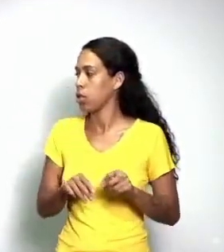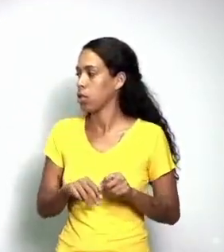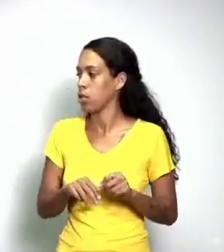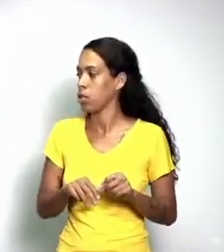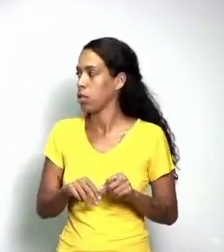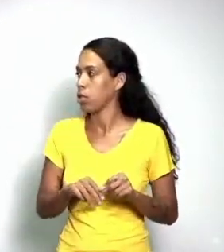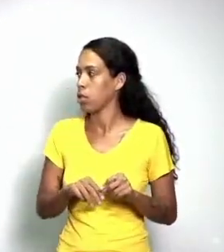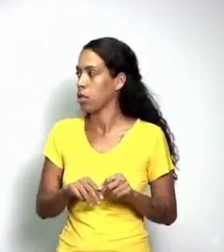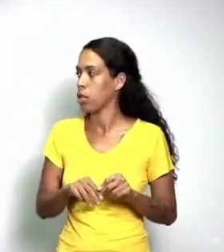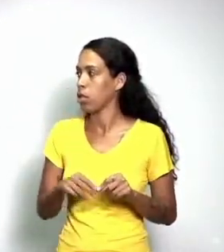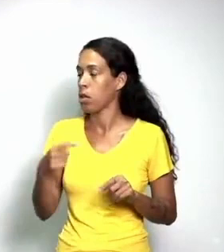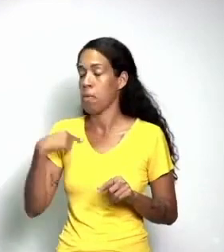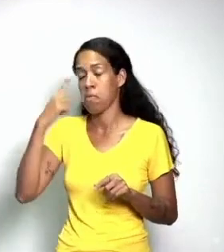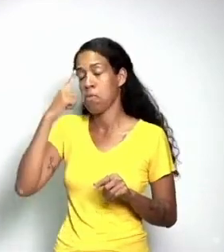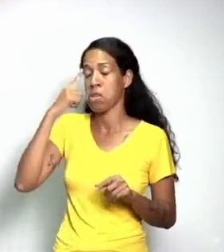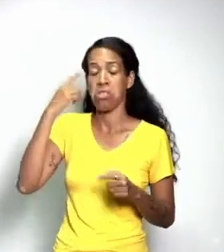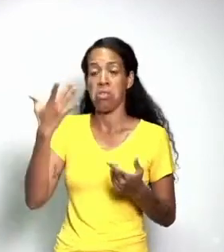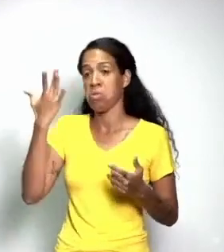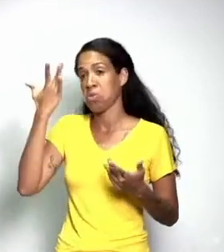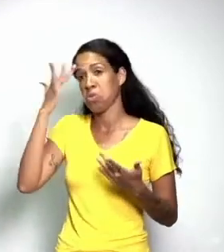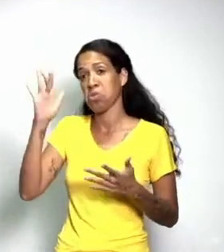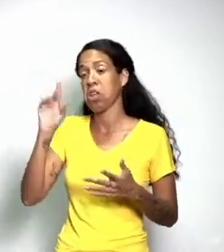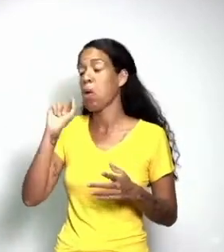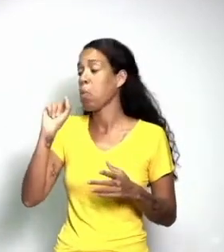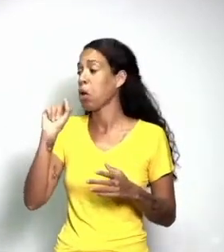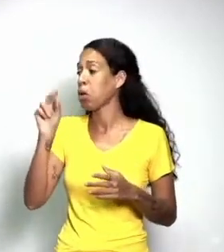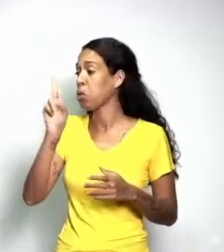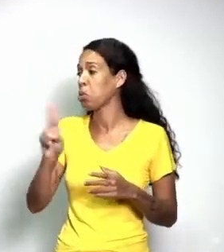Então, estava pensando nisso hoje também. Eu não sei te dizer com precisão.